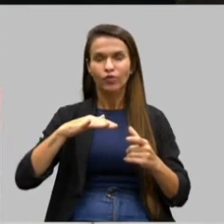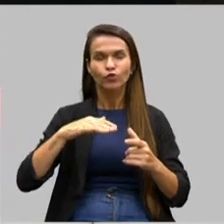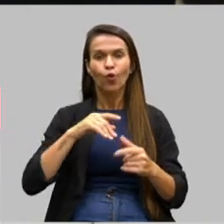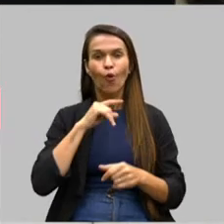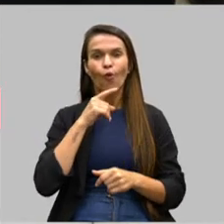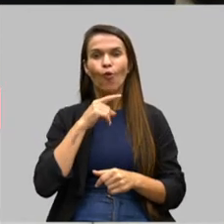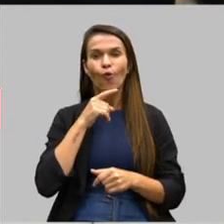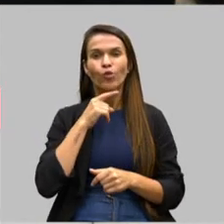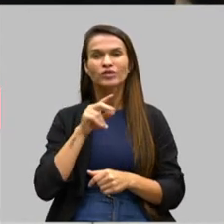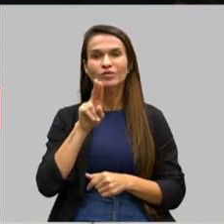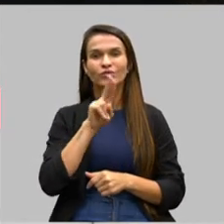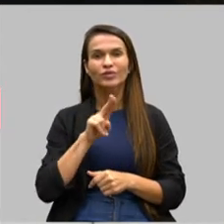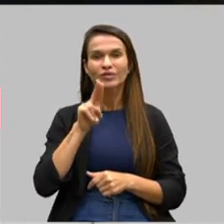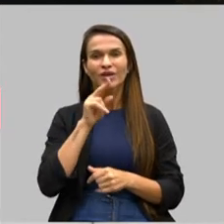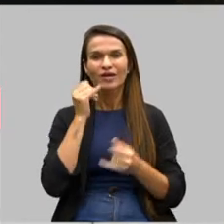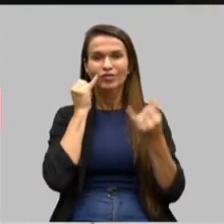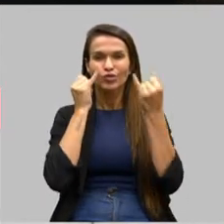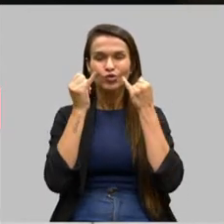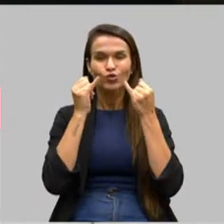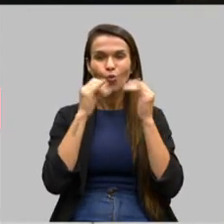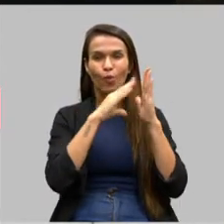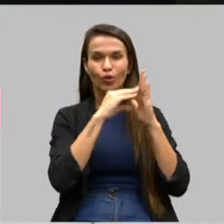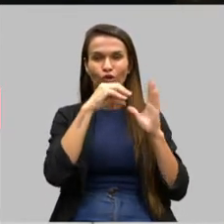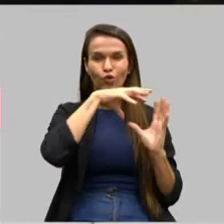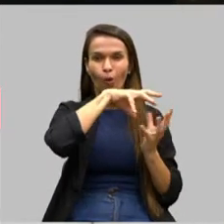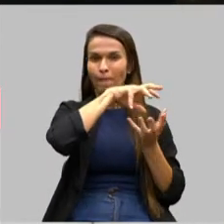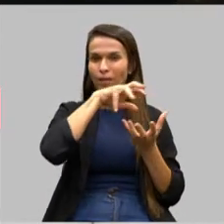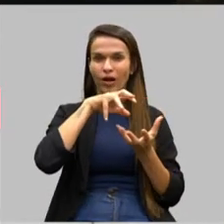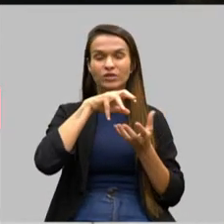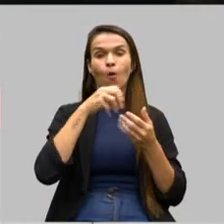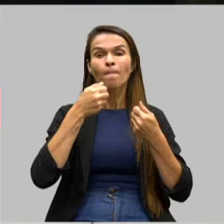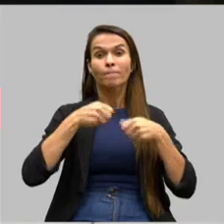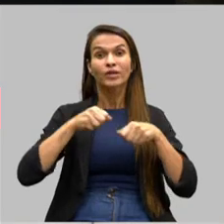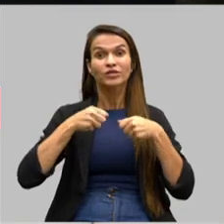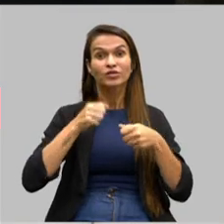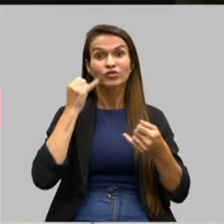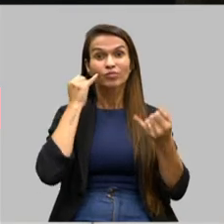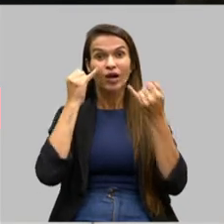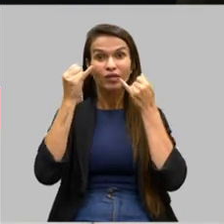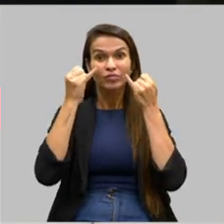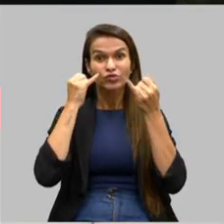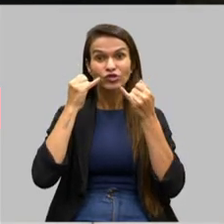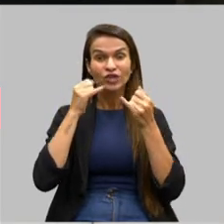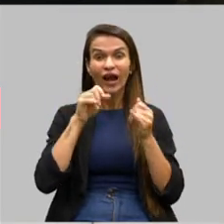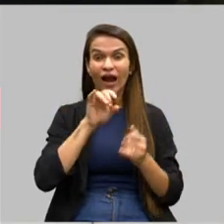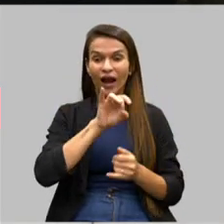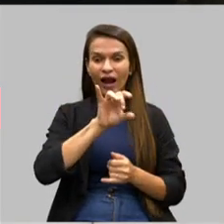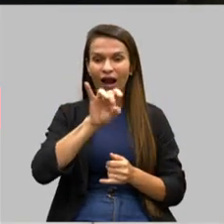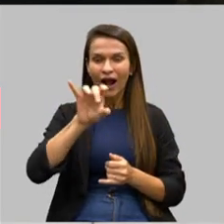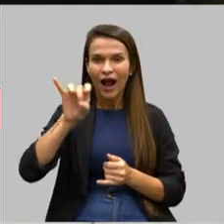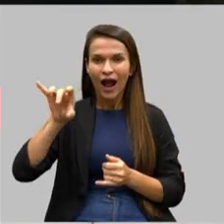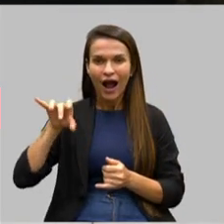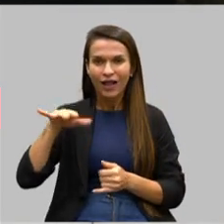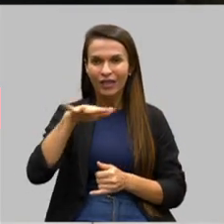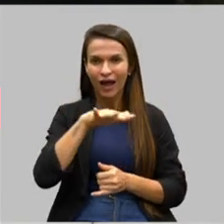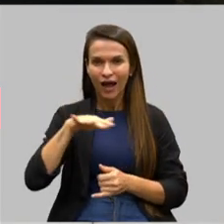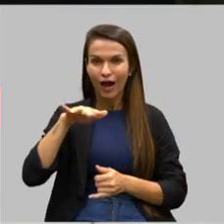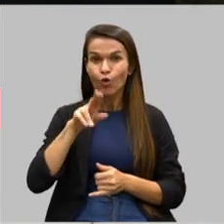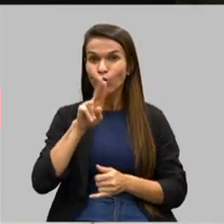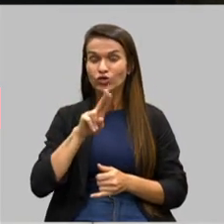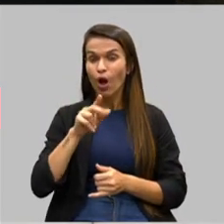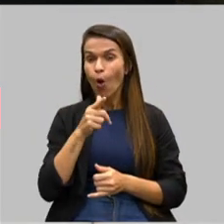essa informação dos modelos globais. Eu preciso de uma informação regionalizada. Aí a gente utiliza outras